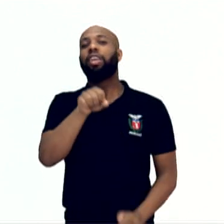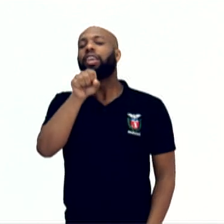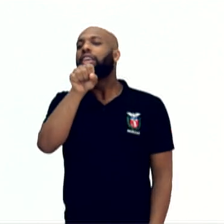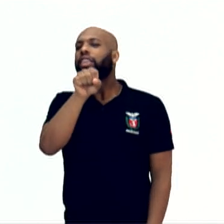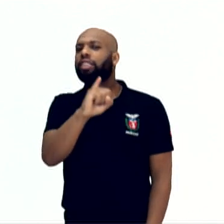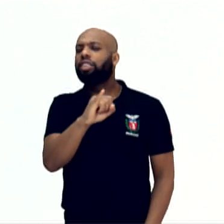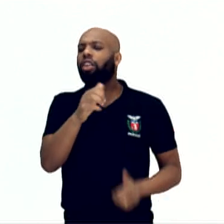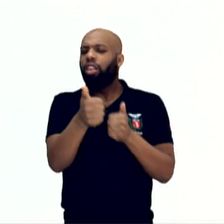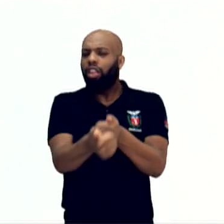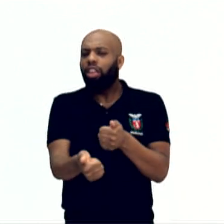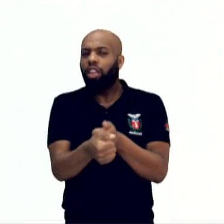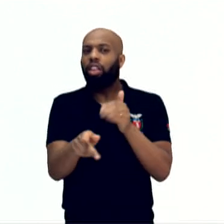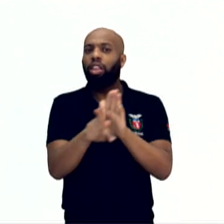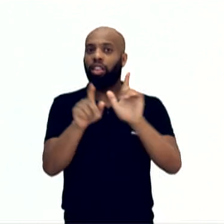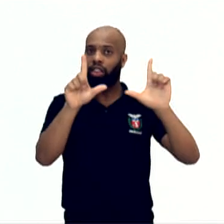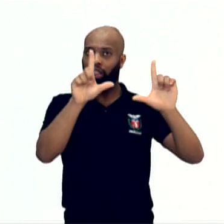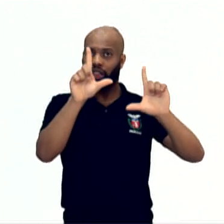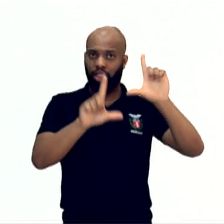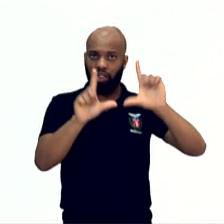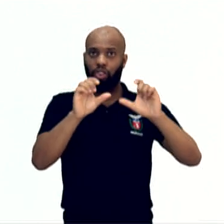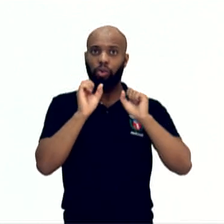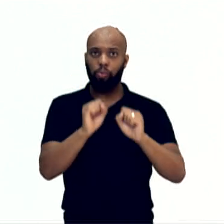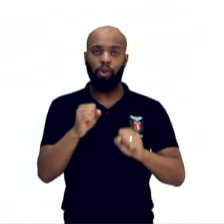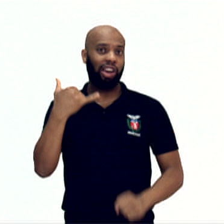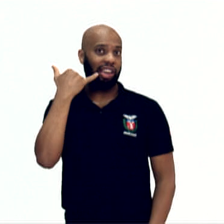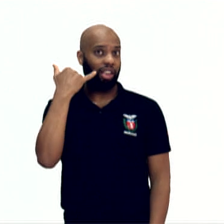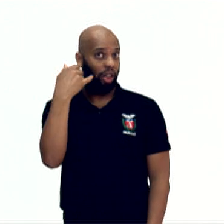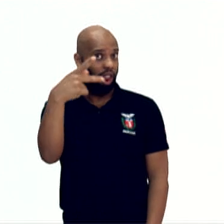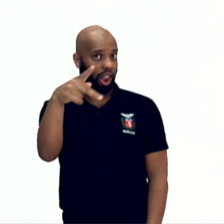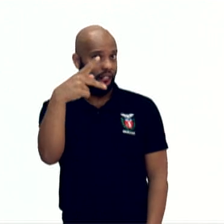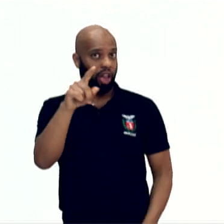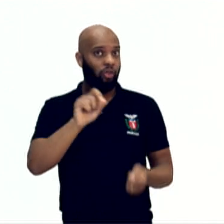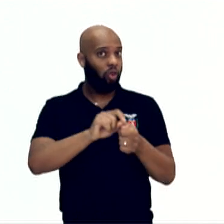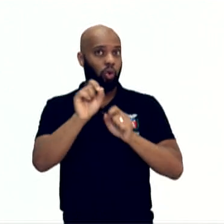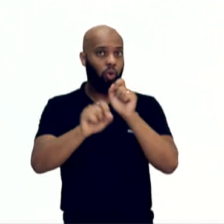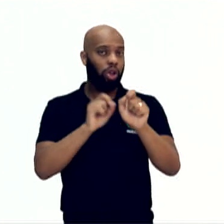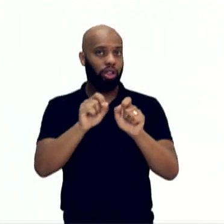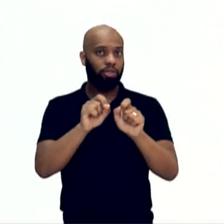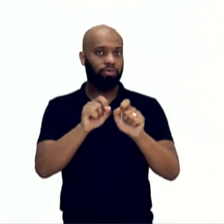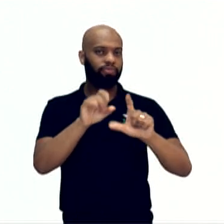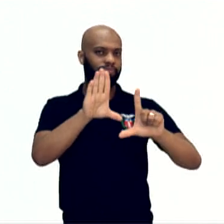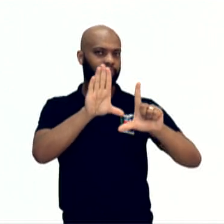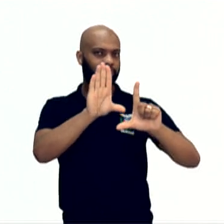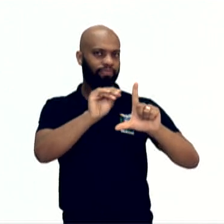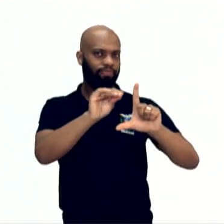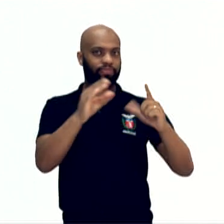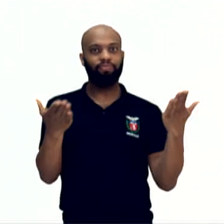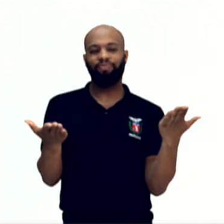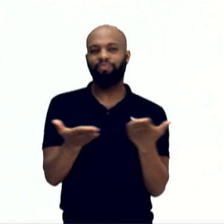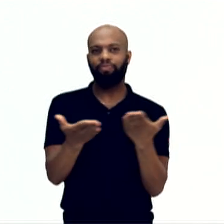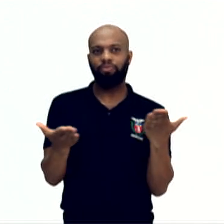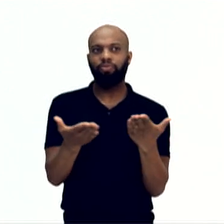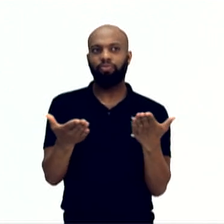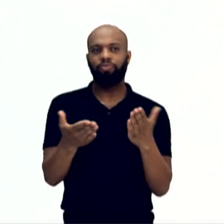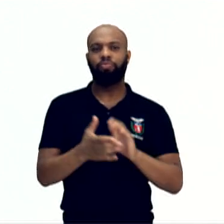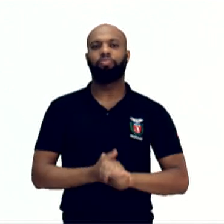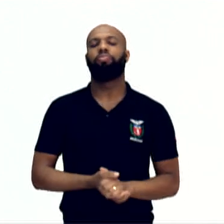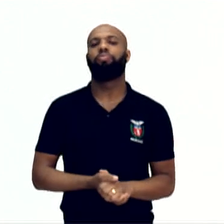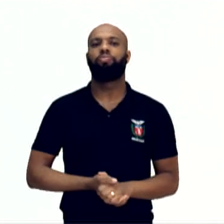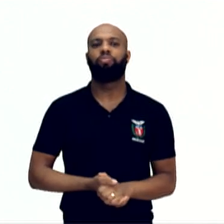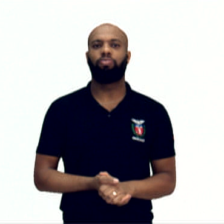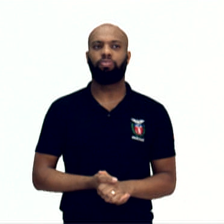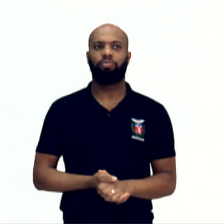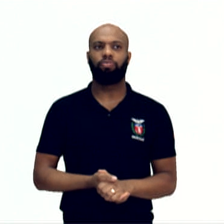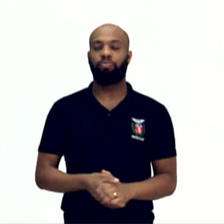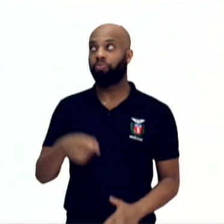estão acompanhando a aula pela TV podem pegar o seu aparelho de celular e colocá-lo justamente aqui com a câmera indicada